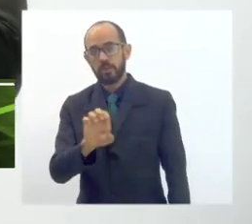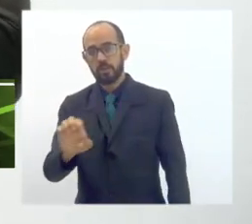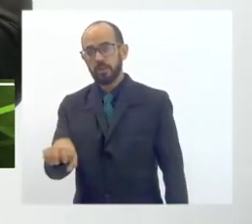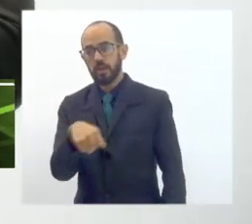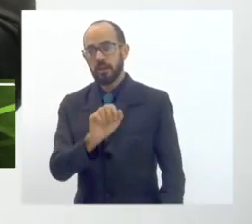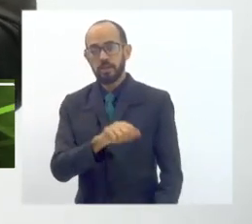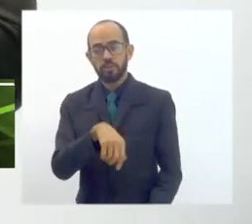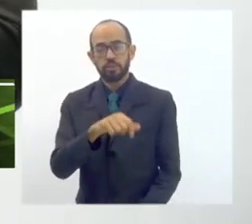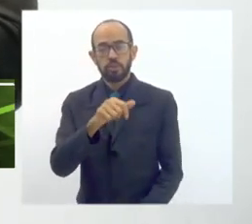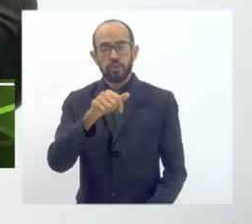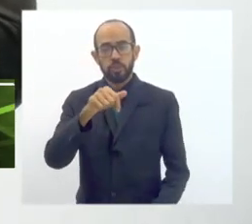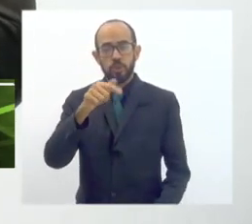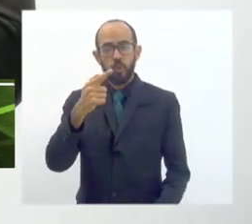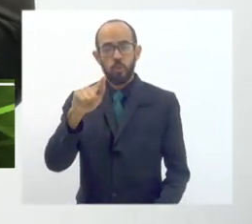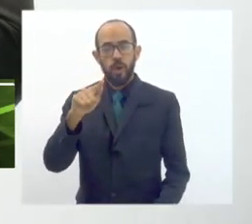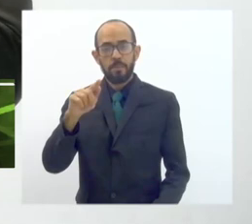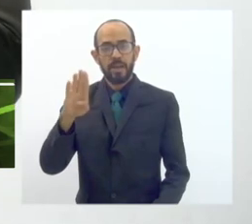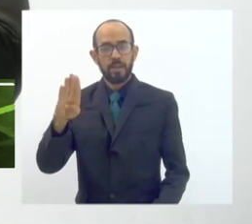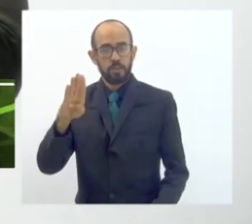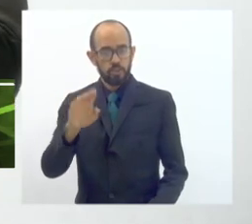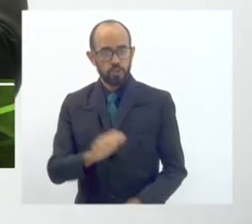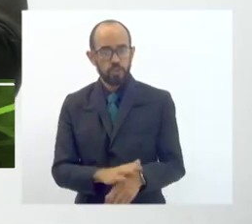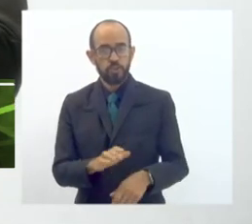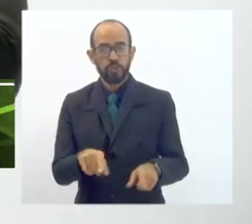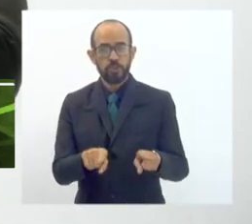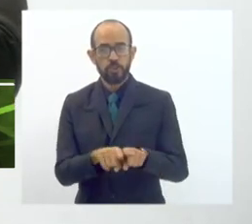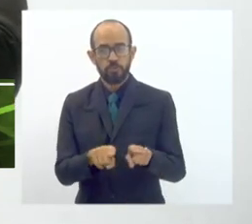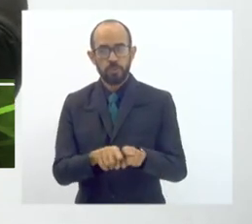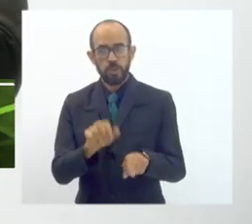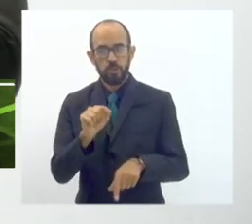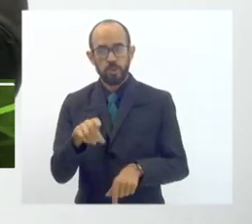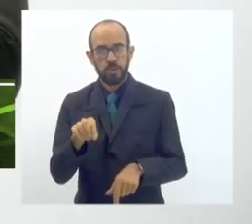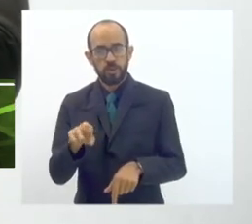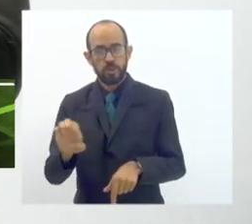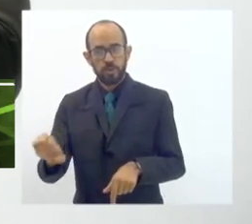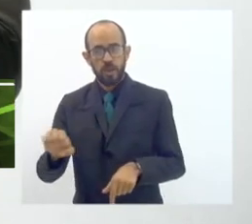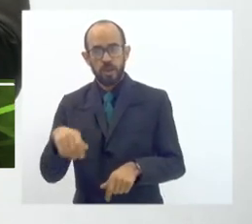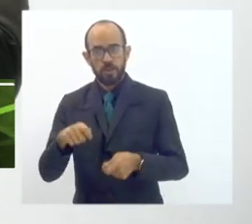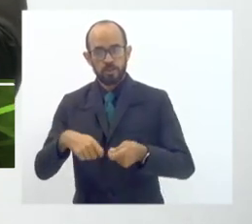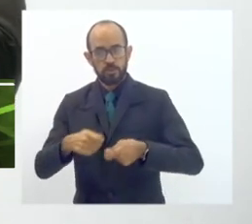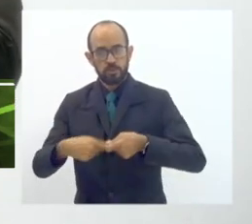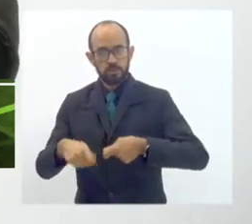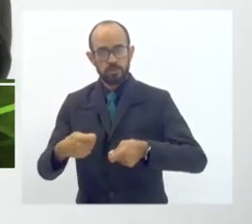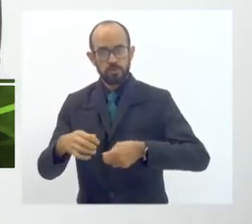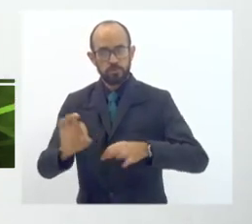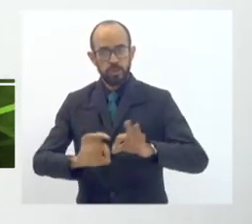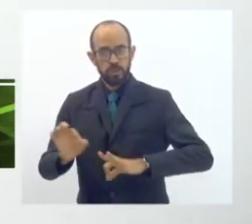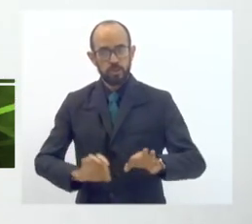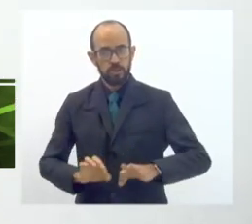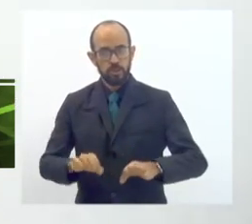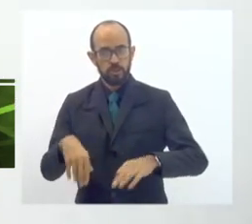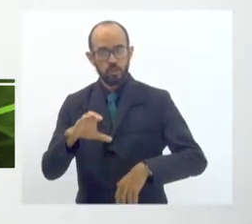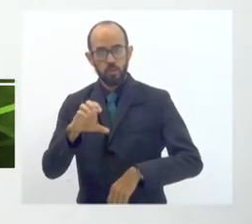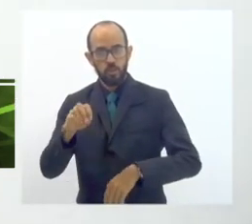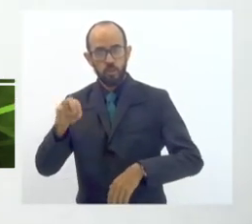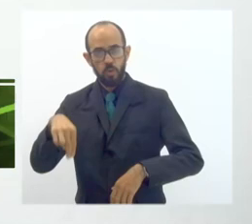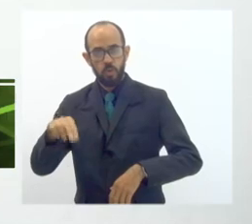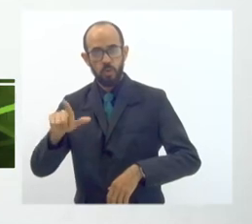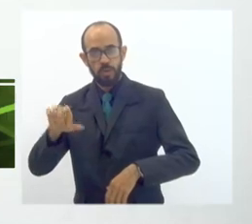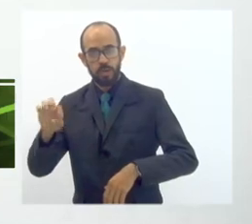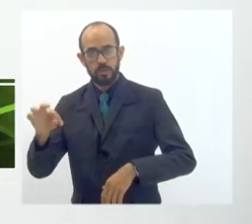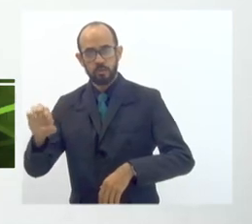Guaba Grande. E André Luiz Gomes, nosso diretor de planejamento e desenvolvimento regional do consórcio Conleste. O